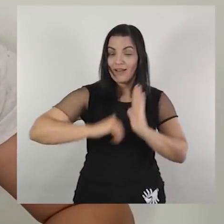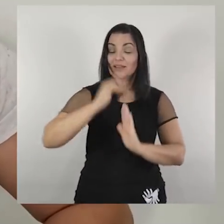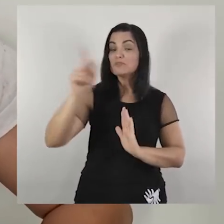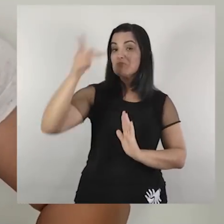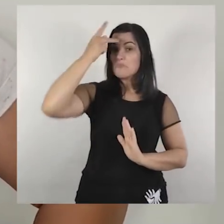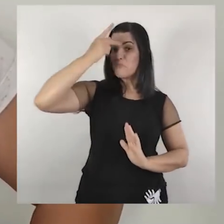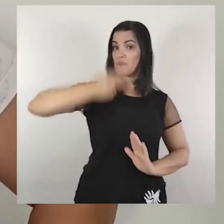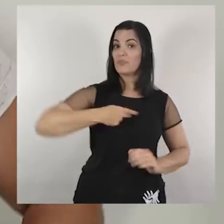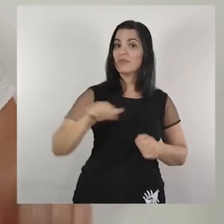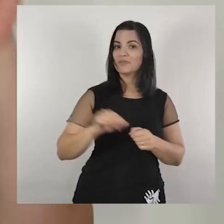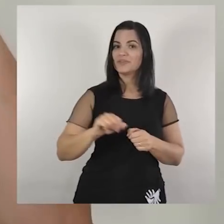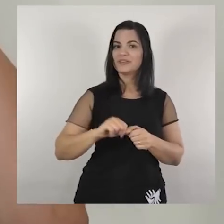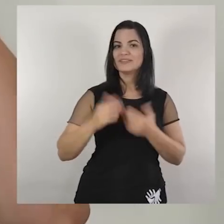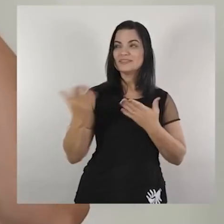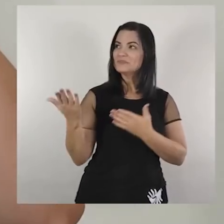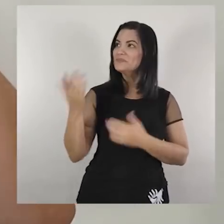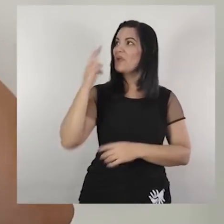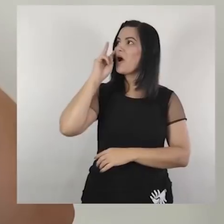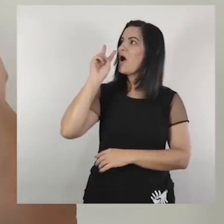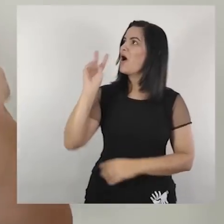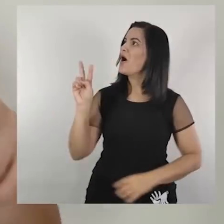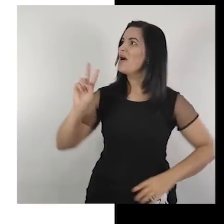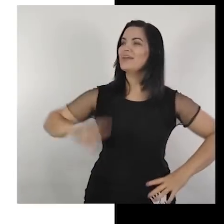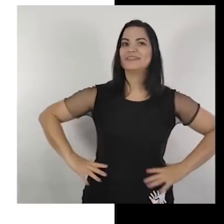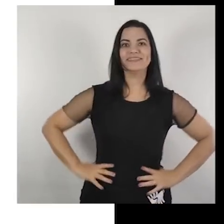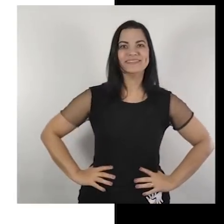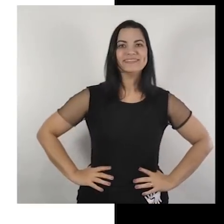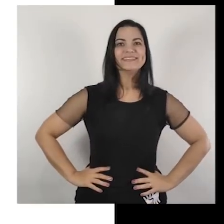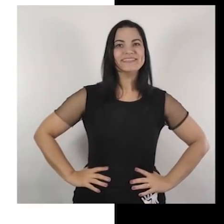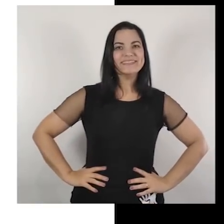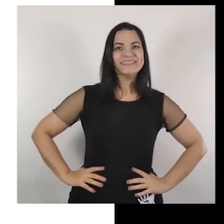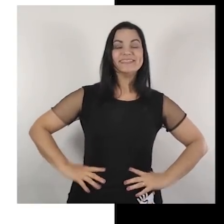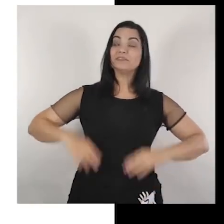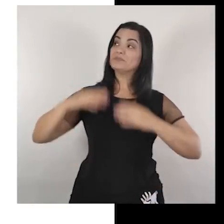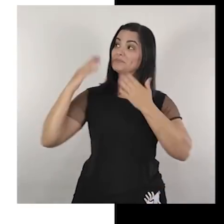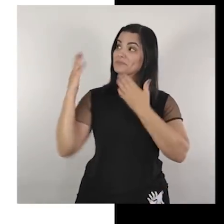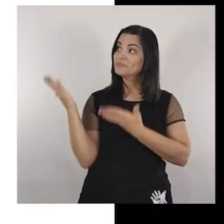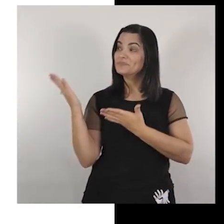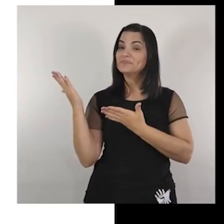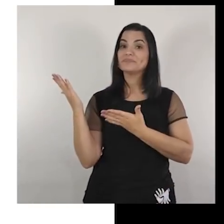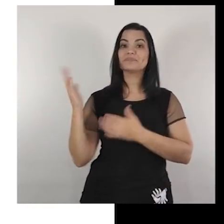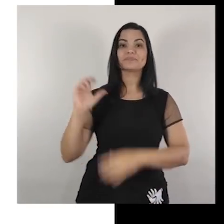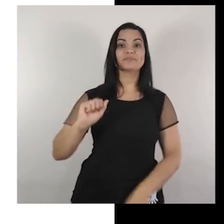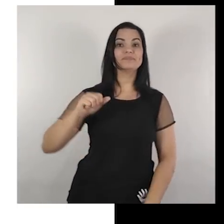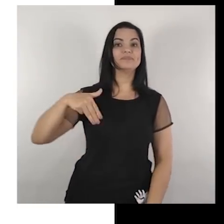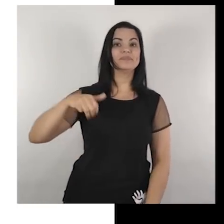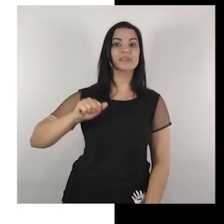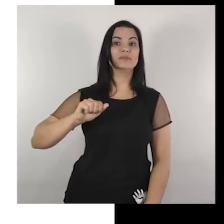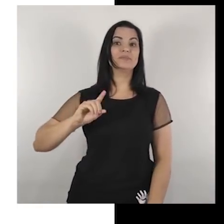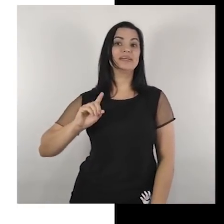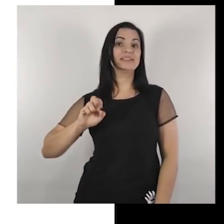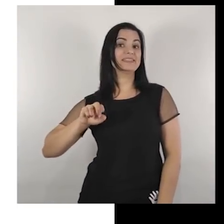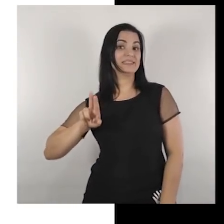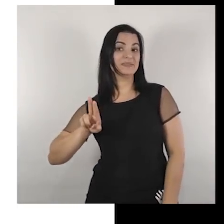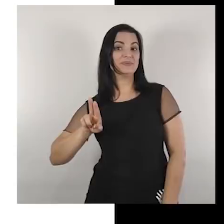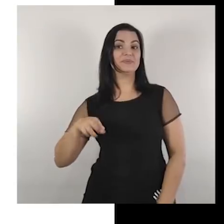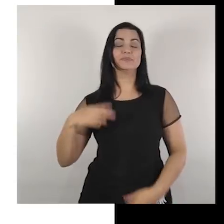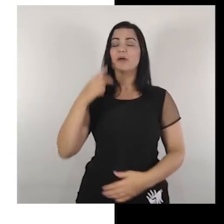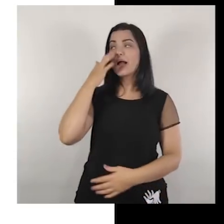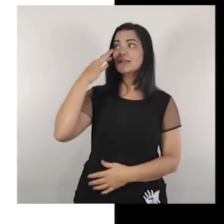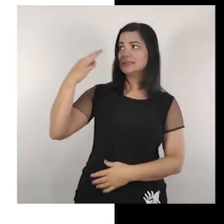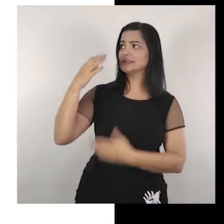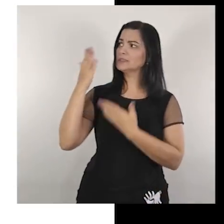autorretratos. E depois eu quero ver o de vocês. Olha só, pessoal, esse é o